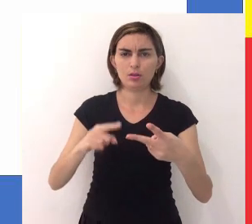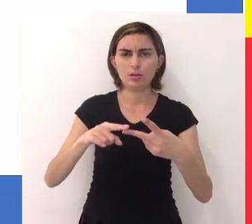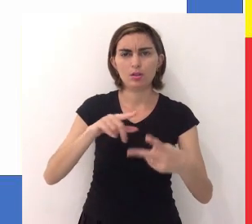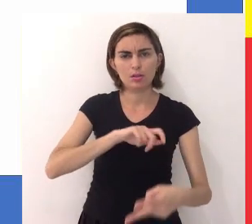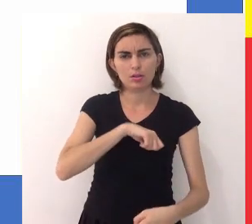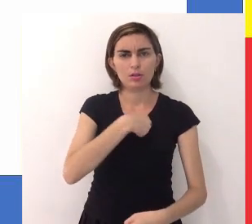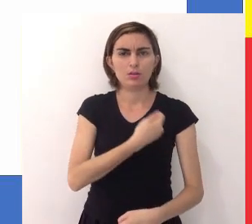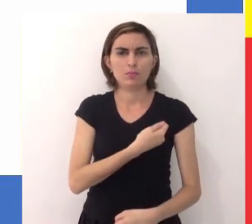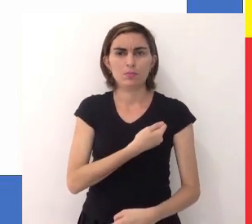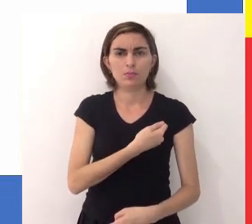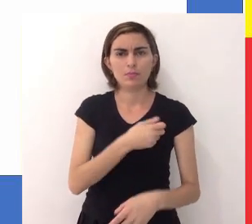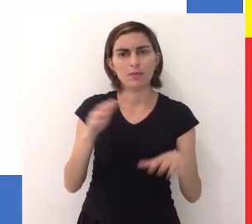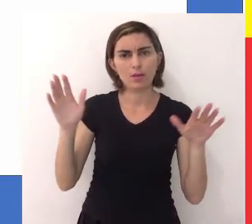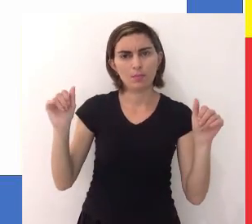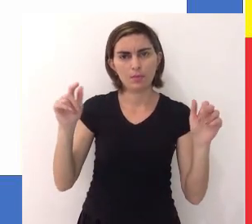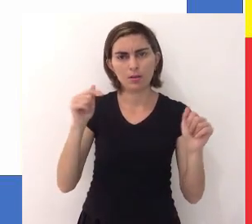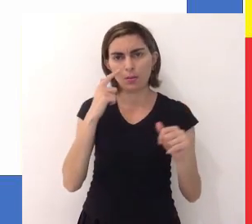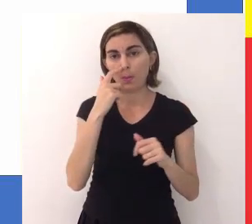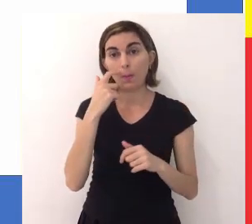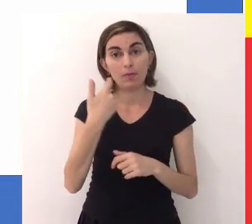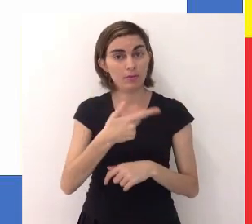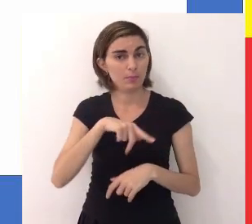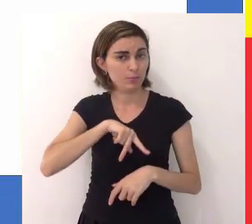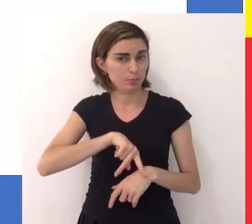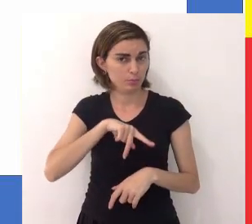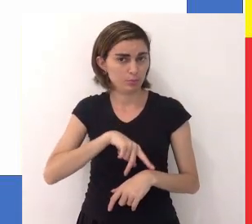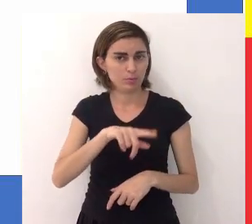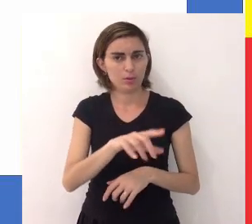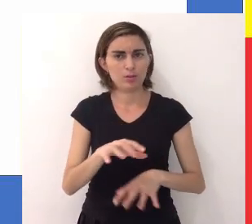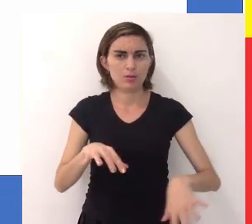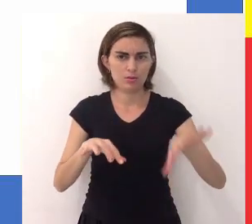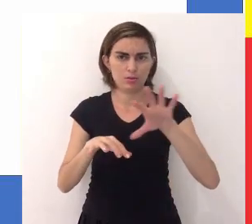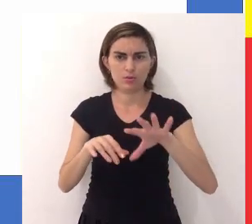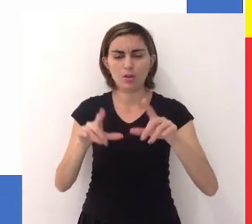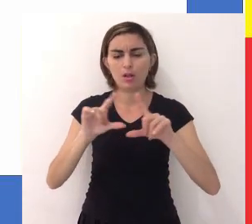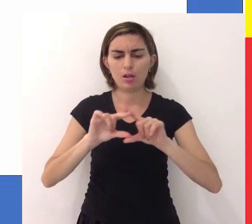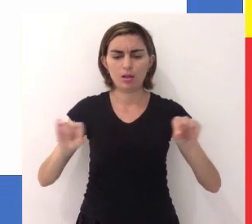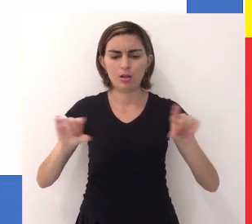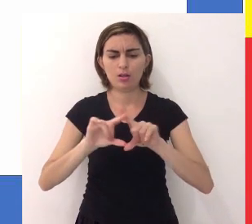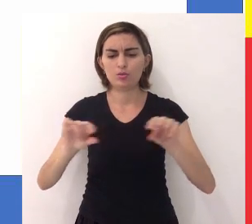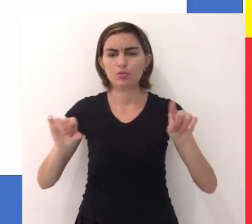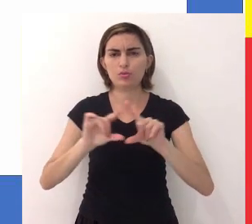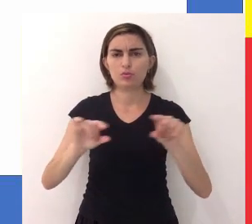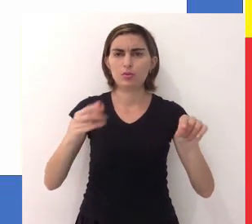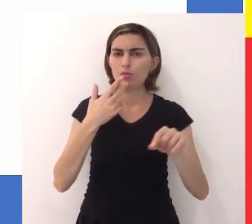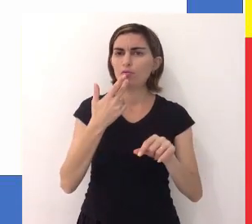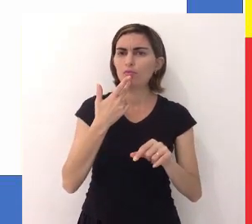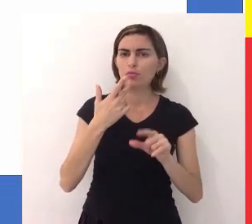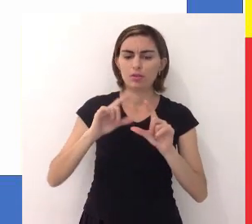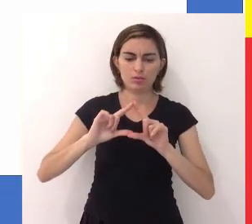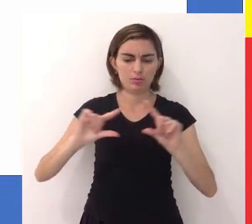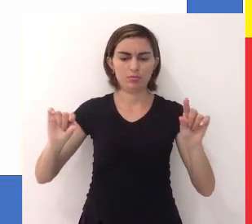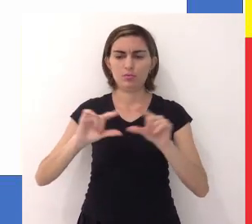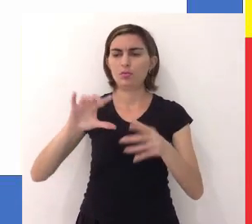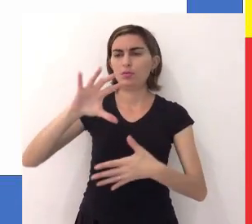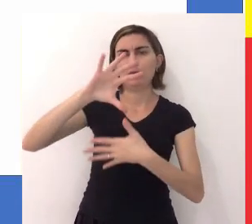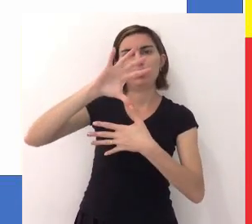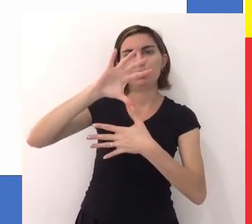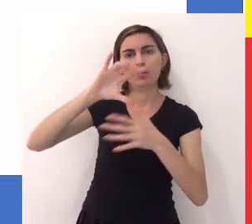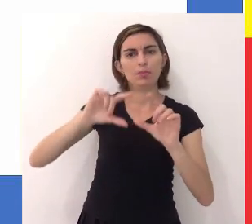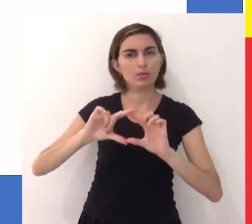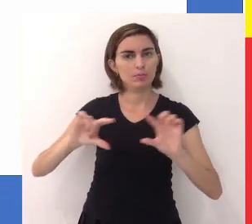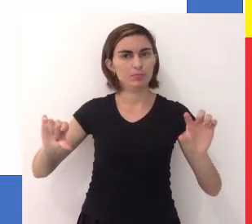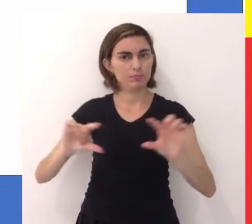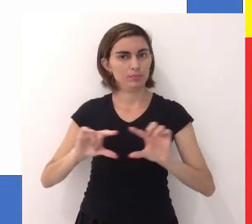dos espanhóis. O time dos portugueses, como vocês acompanham em tela, na parte da legenda, onde fala sobre o que o mapa está